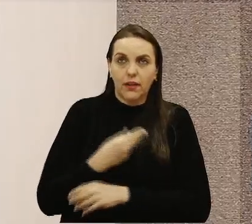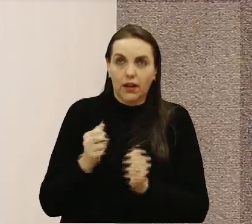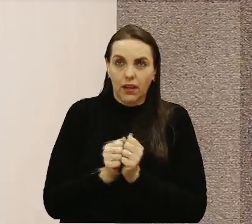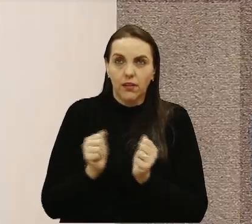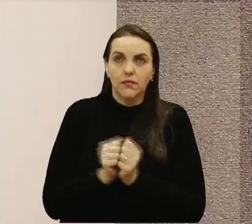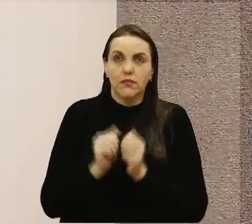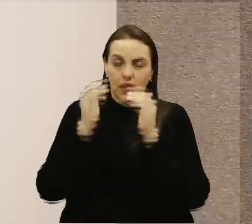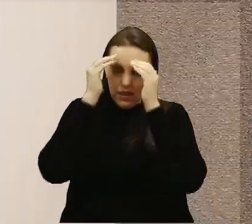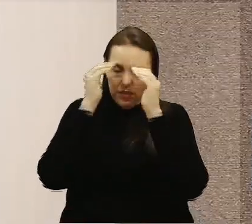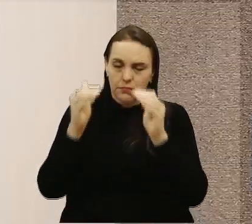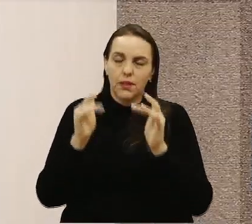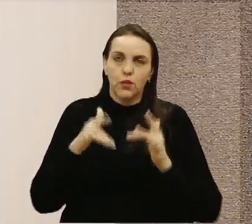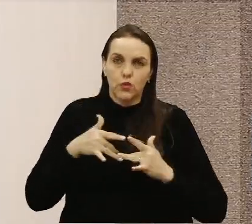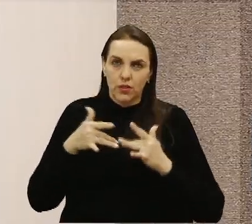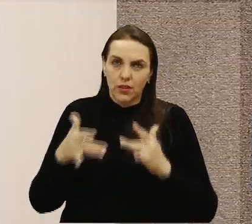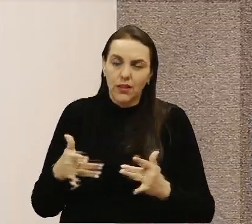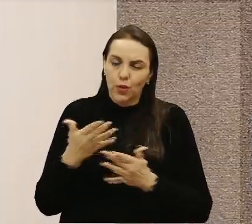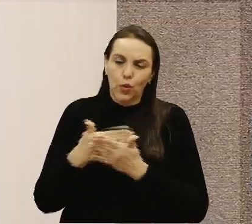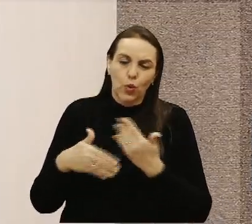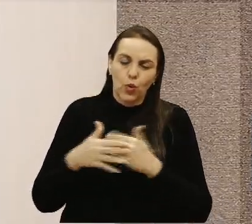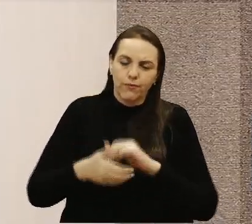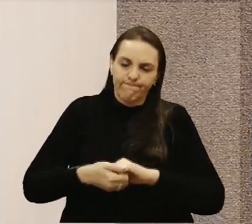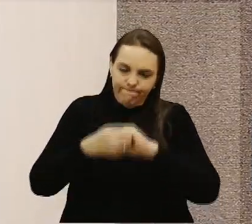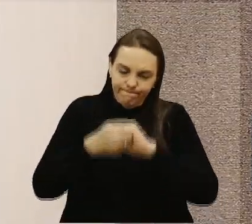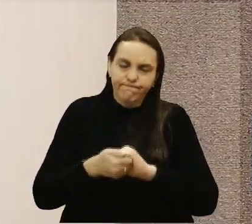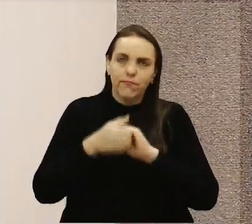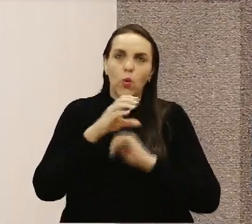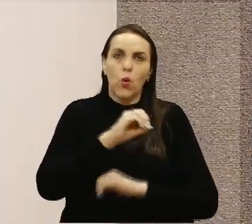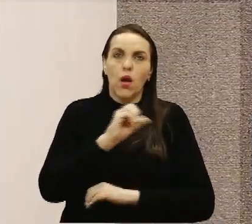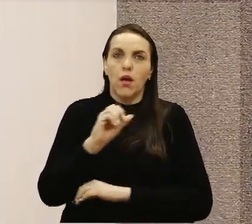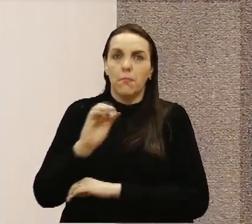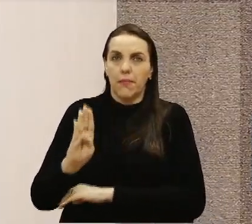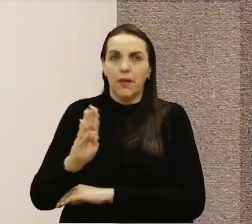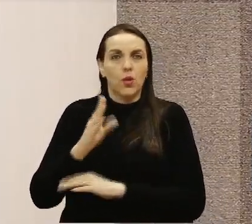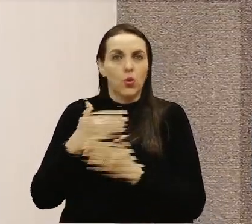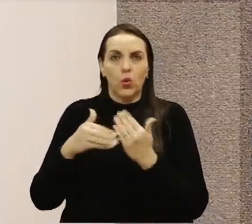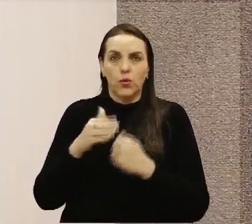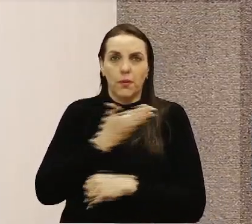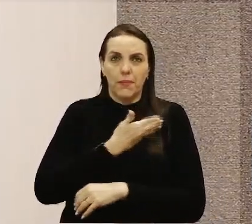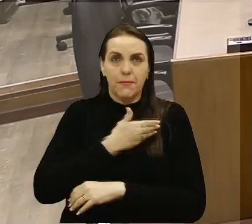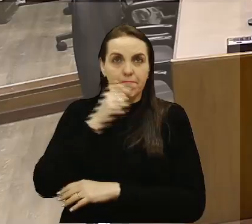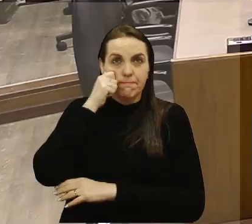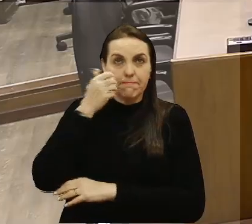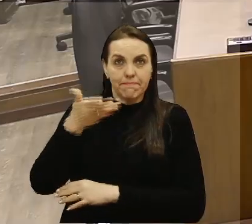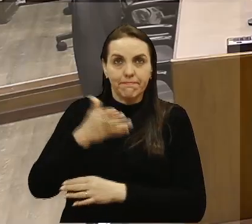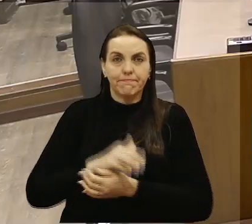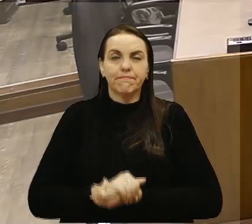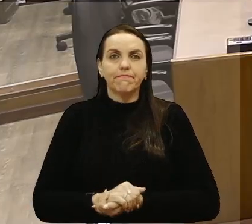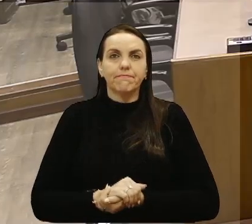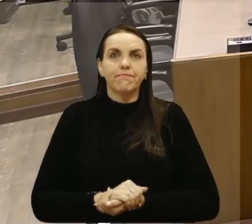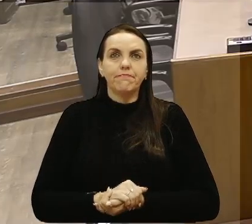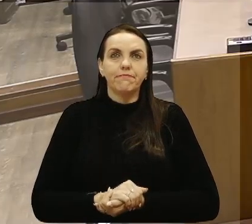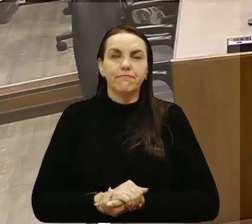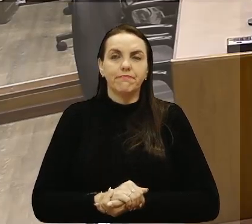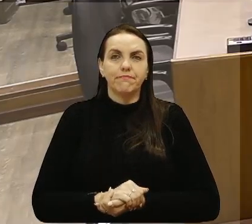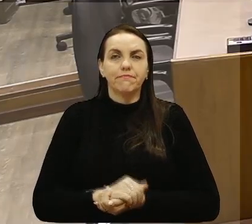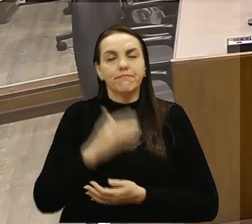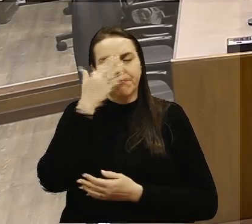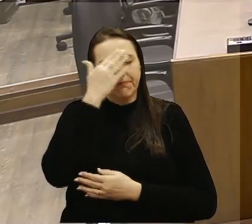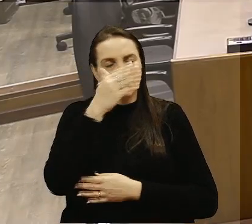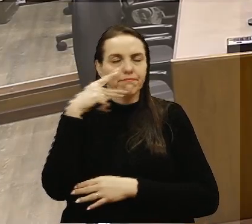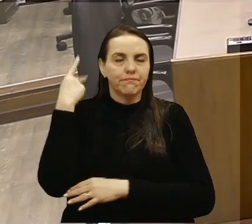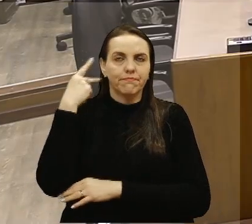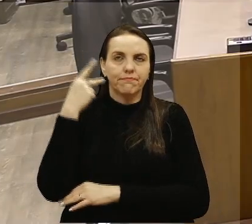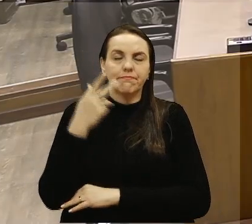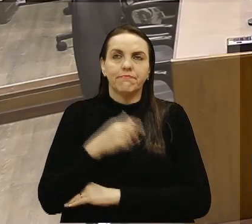respeito, solidariedade e saudação a toda a OAB Caxias do Sul aqui e a todos os amigos também presentes. Muito obrigado, presidente. Obrigado, vereador Caleb Garbim.